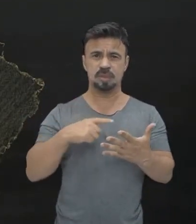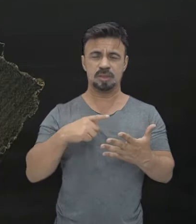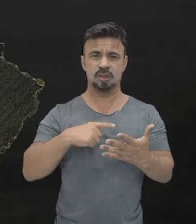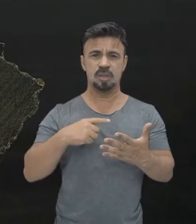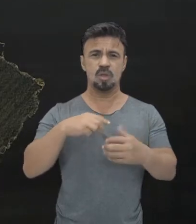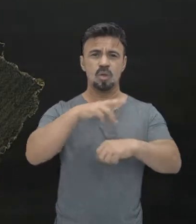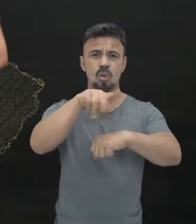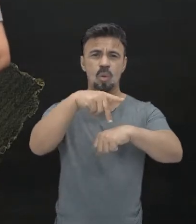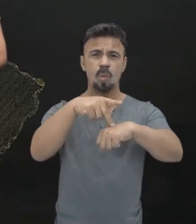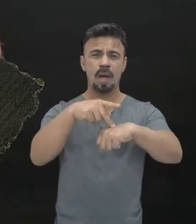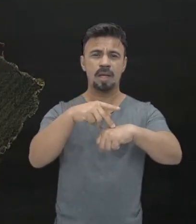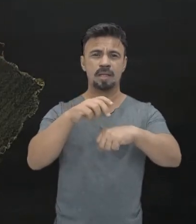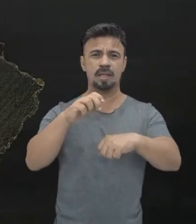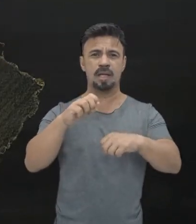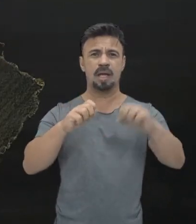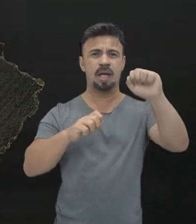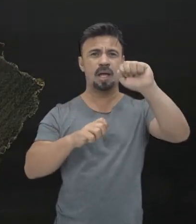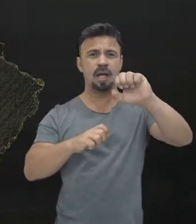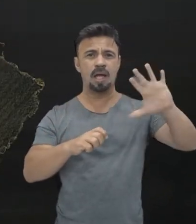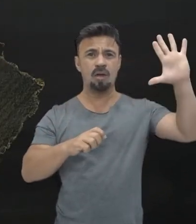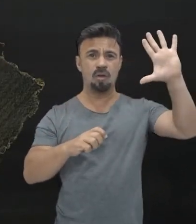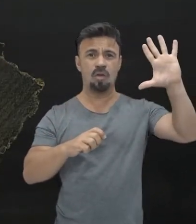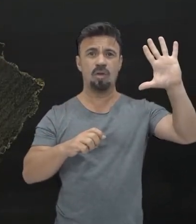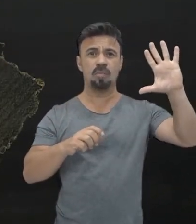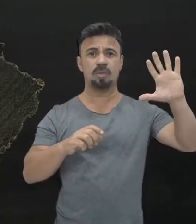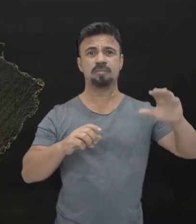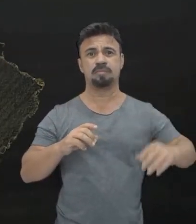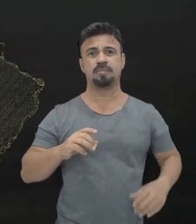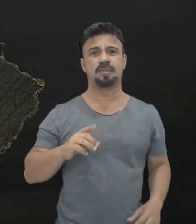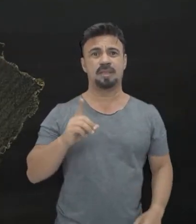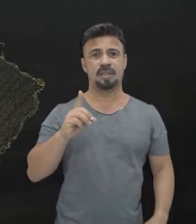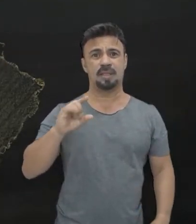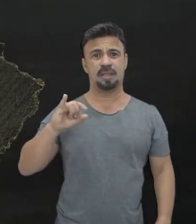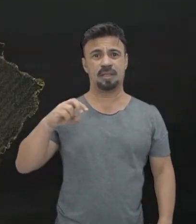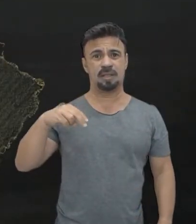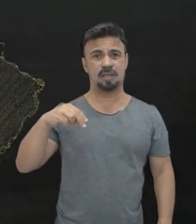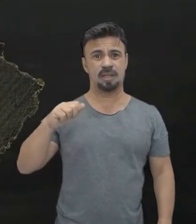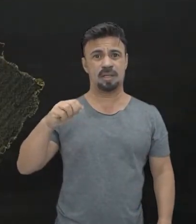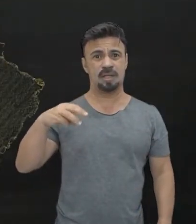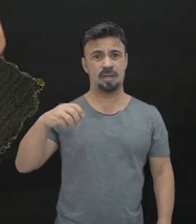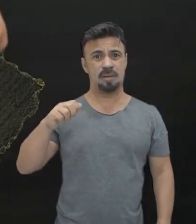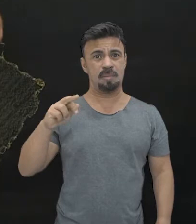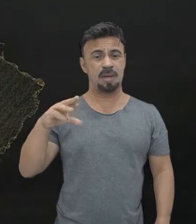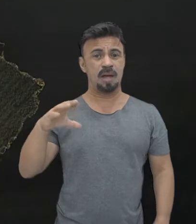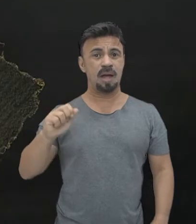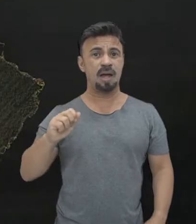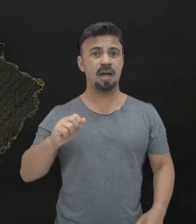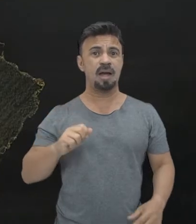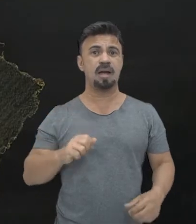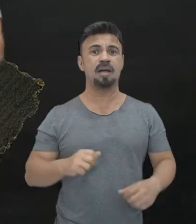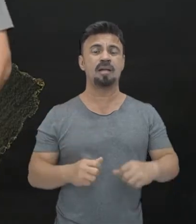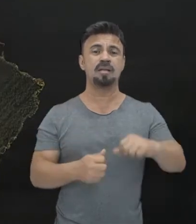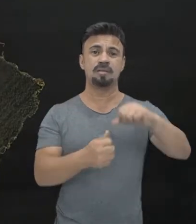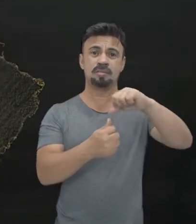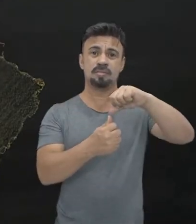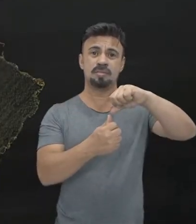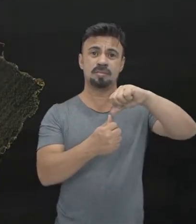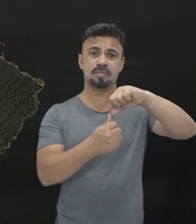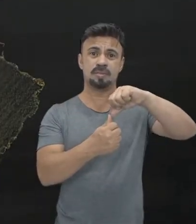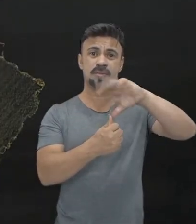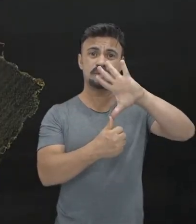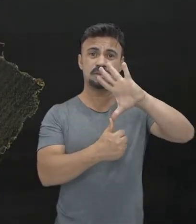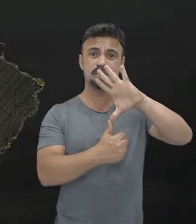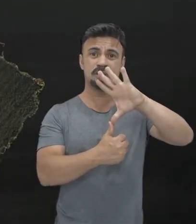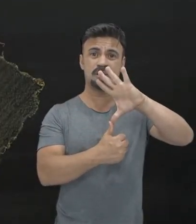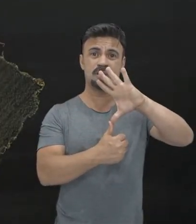país lá da Europa, que é a Dinamarca, ele faz parte da América do Norte, a